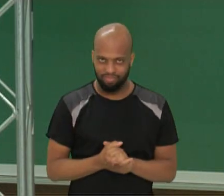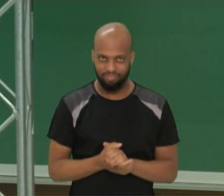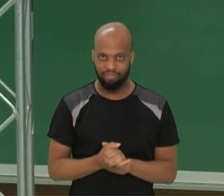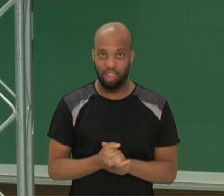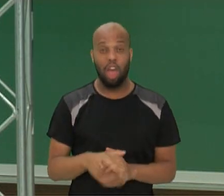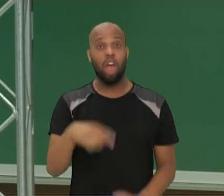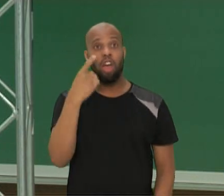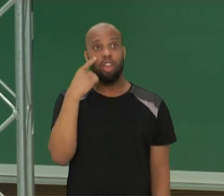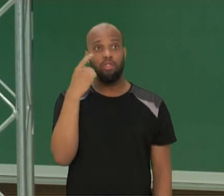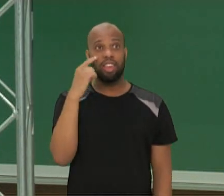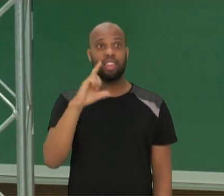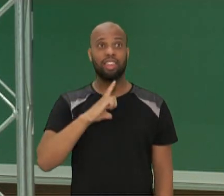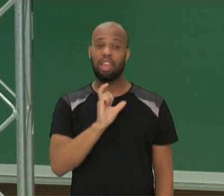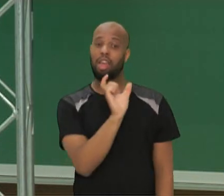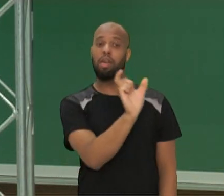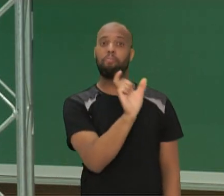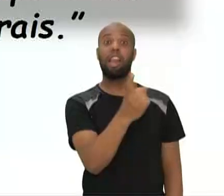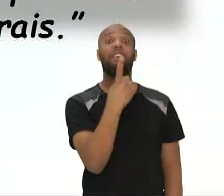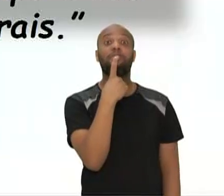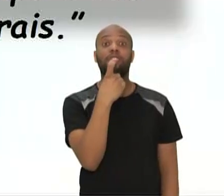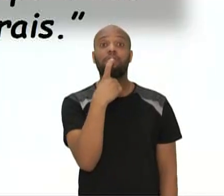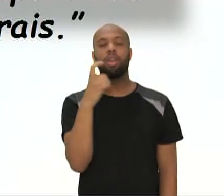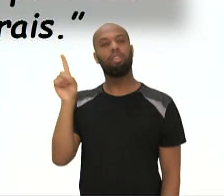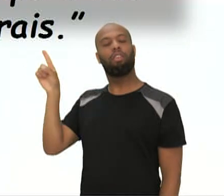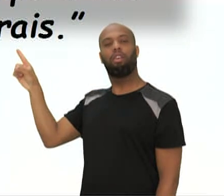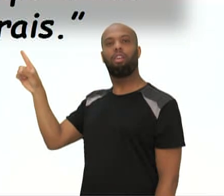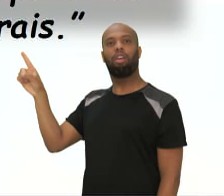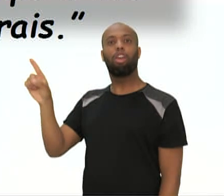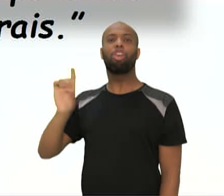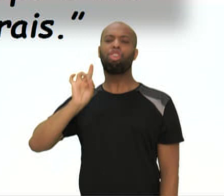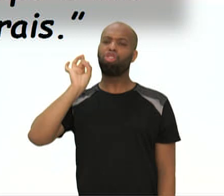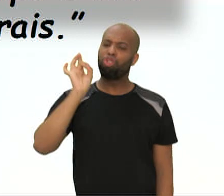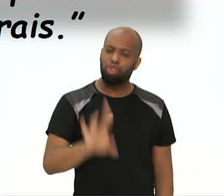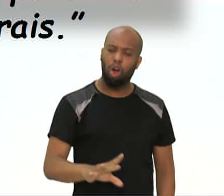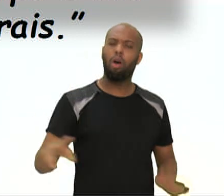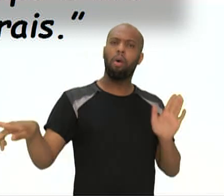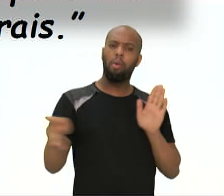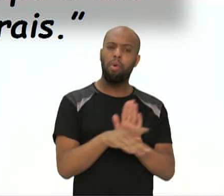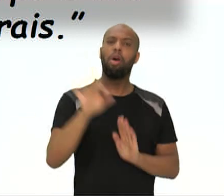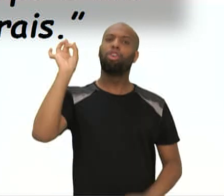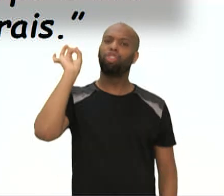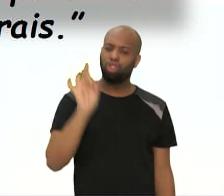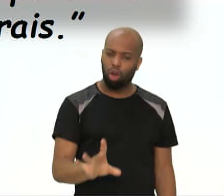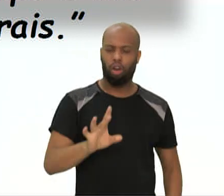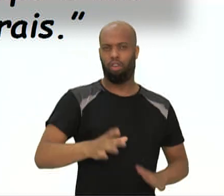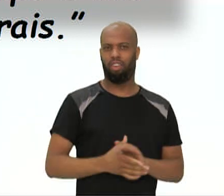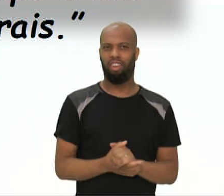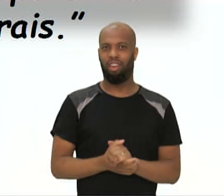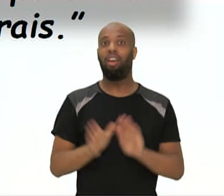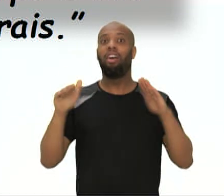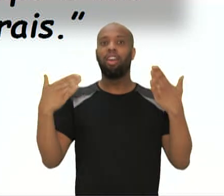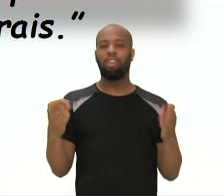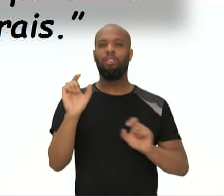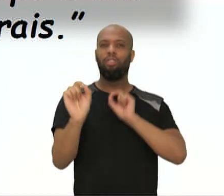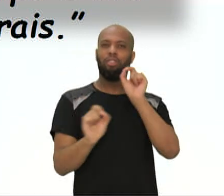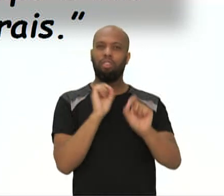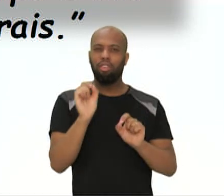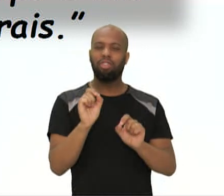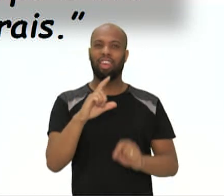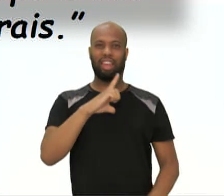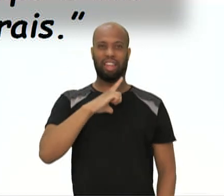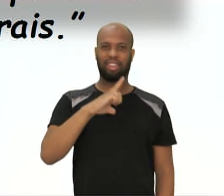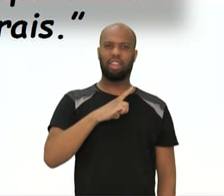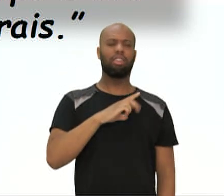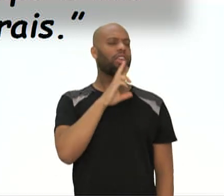E observe a palavra que está destacada em vermelho, exclusivamente. Aí vale ressaltar que toda vez que você